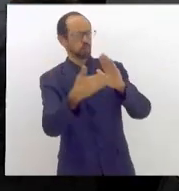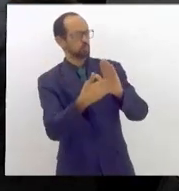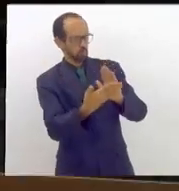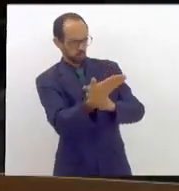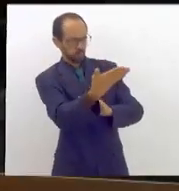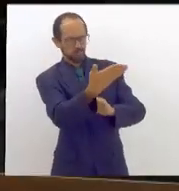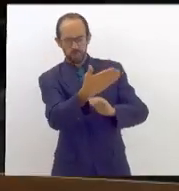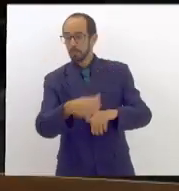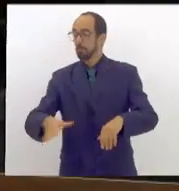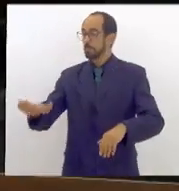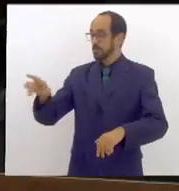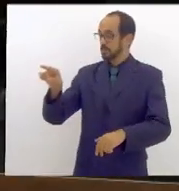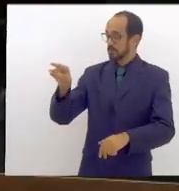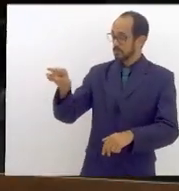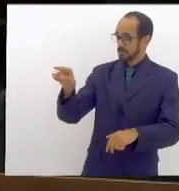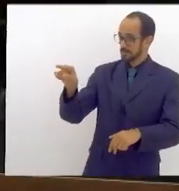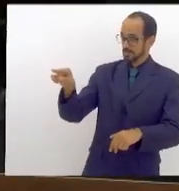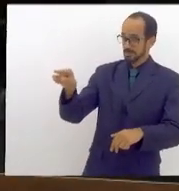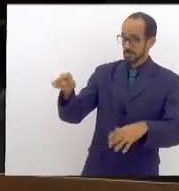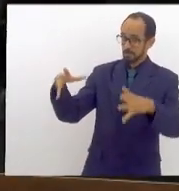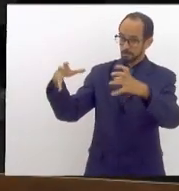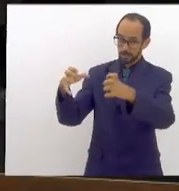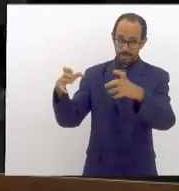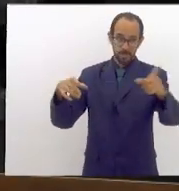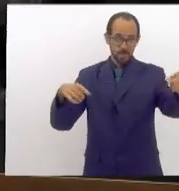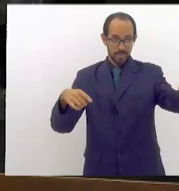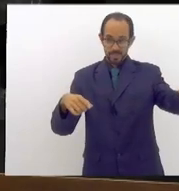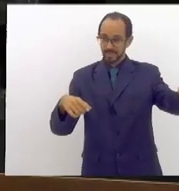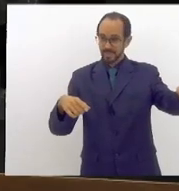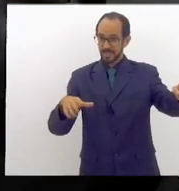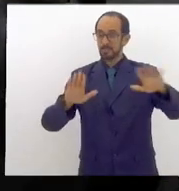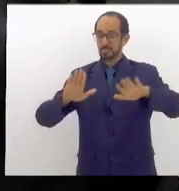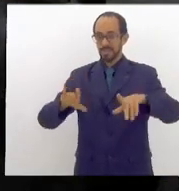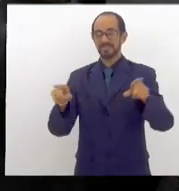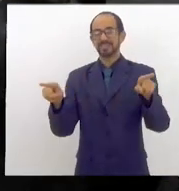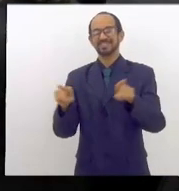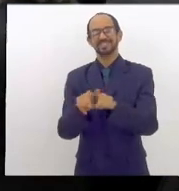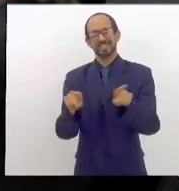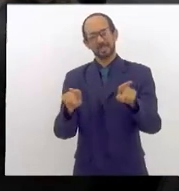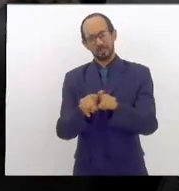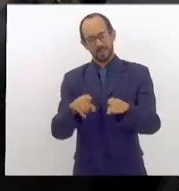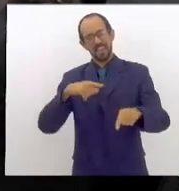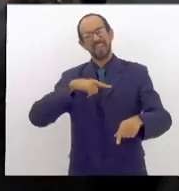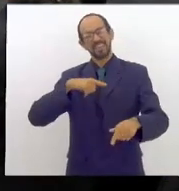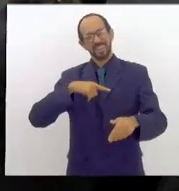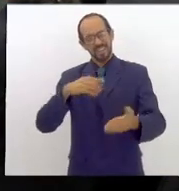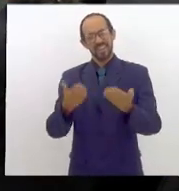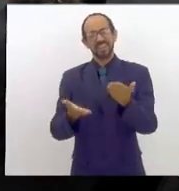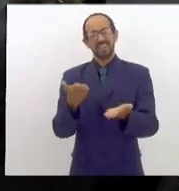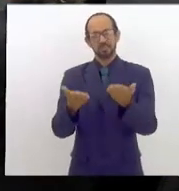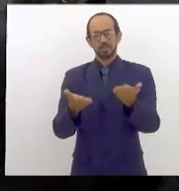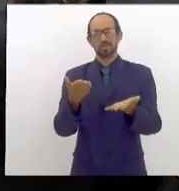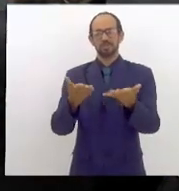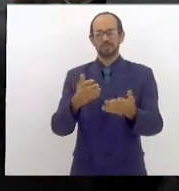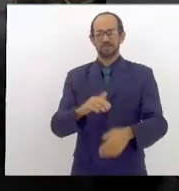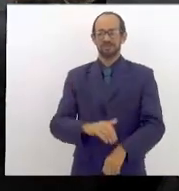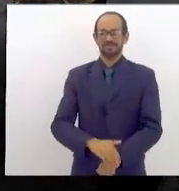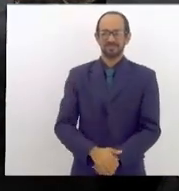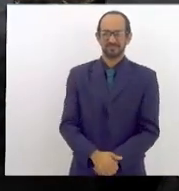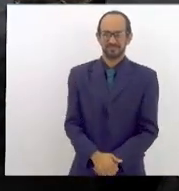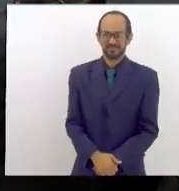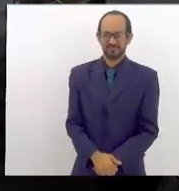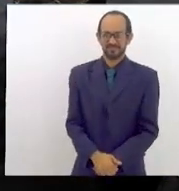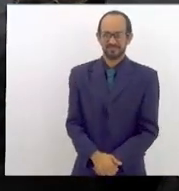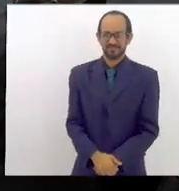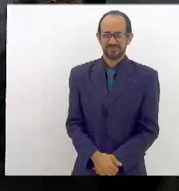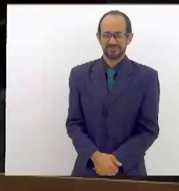mas vossa excelência briga muito com ele mas também tem muita harmonia tô